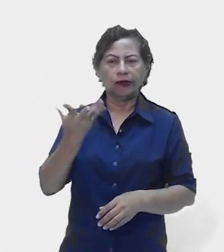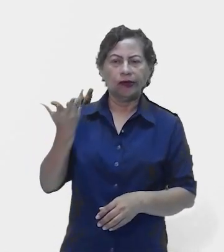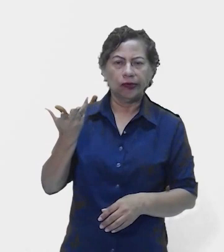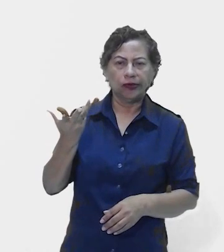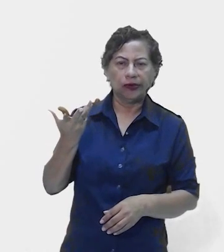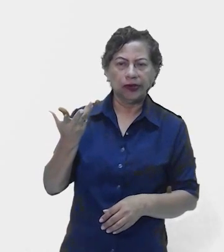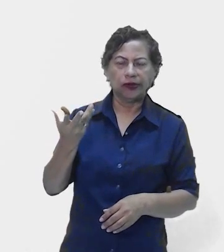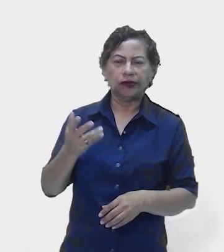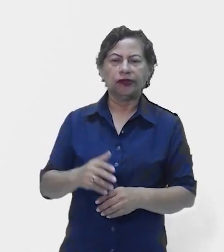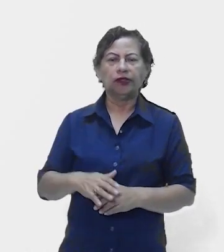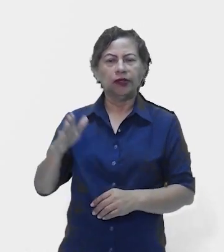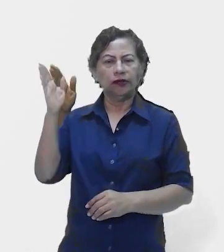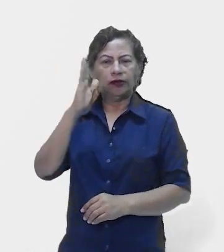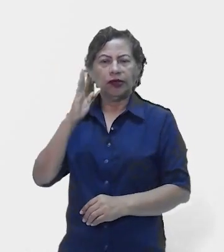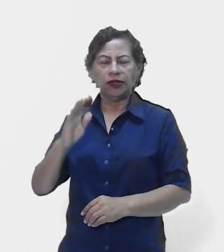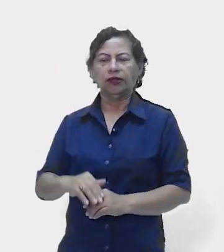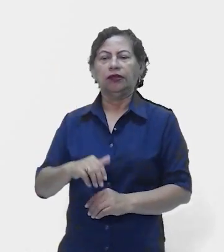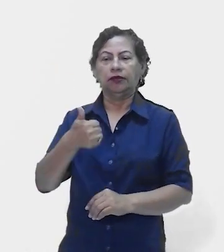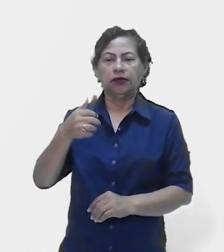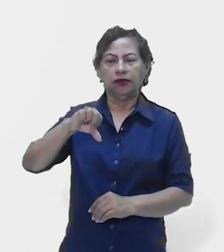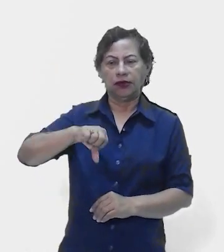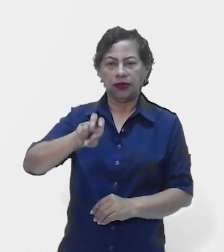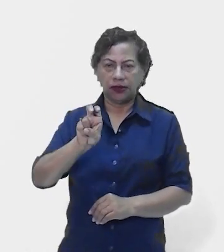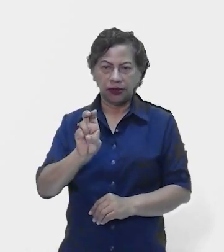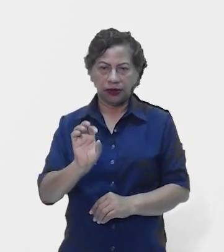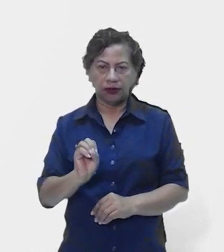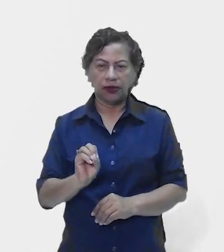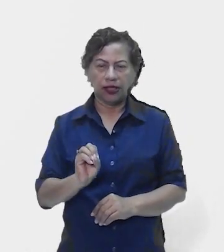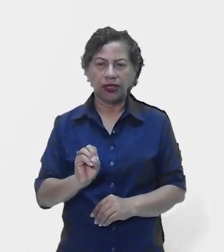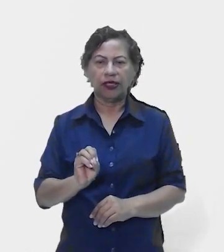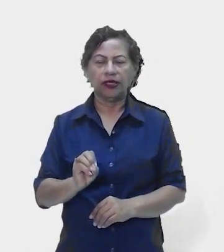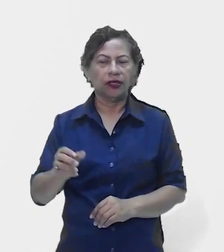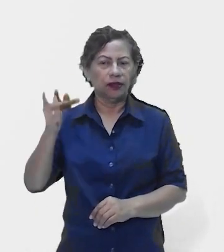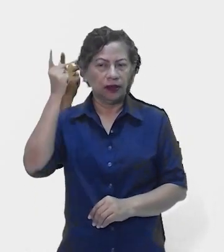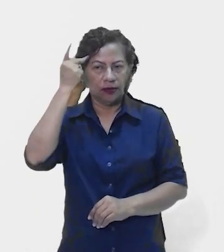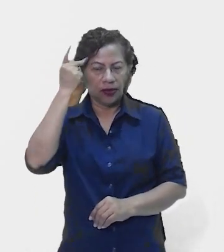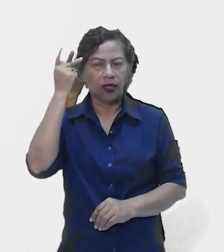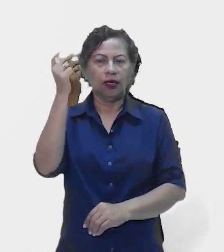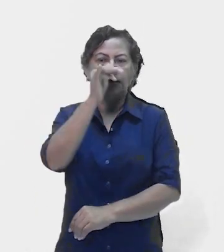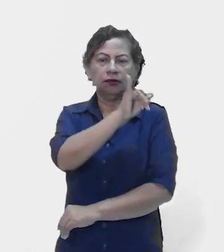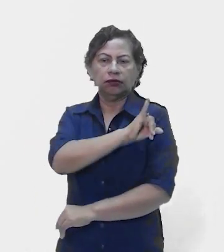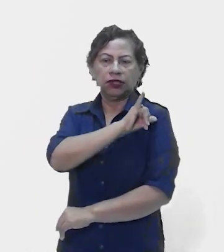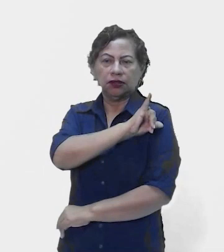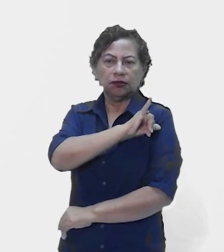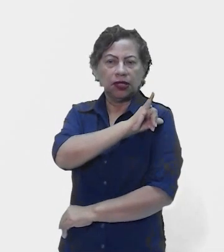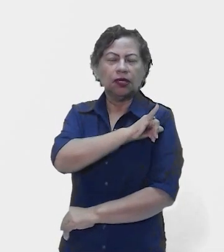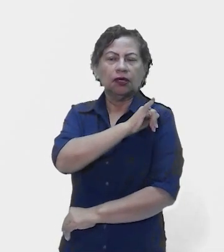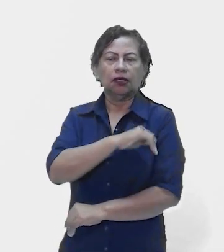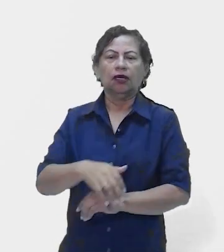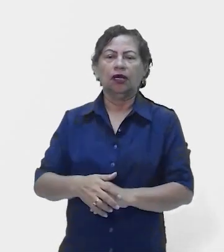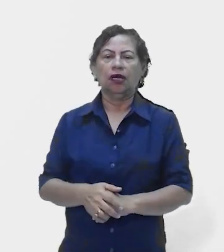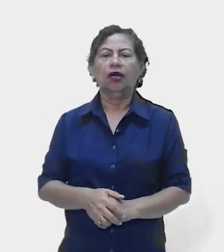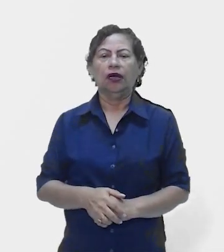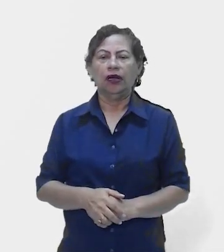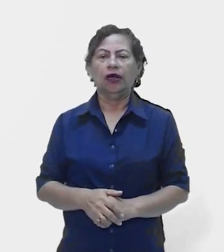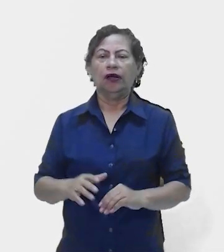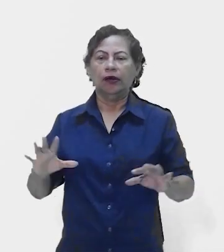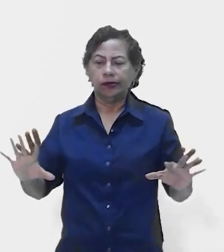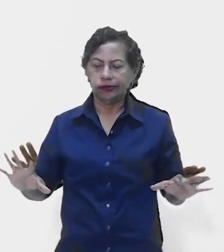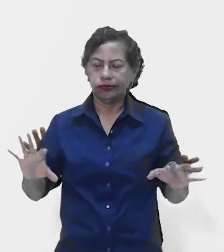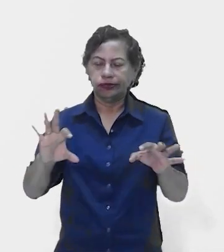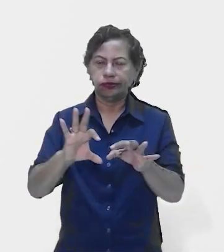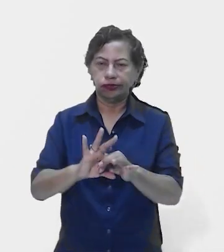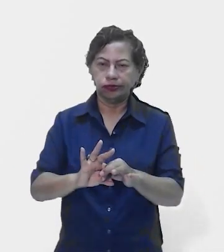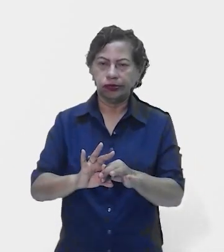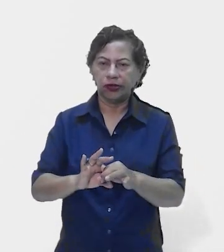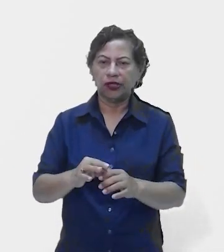território brasileiro. Em 1950, as metrópoles de Rio de Janeiro e São Paulo irão se consolidar como tal,